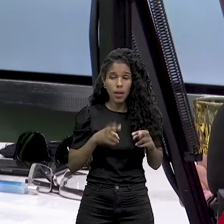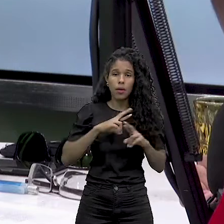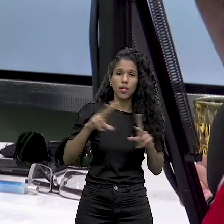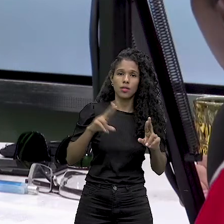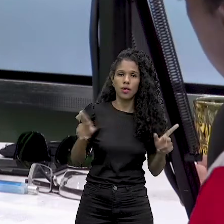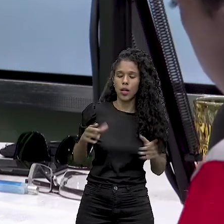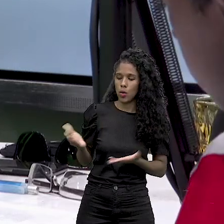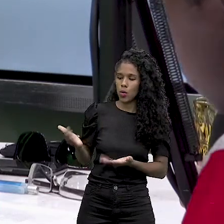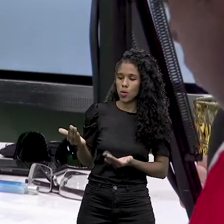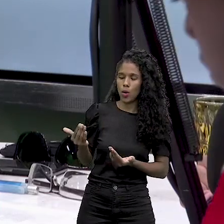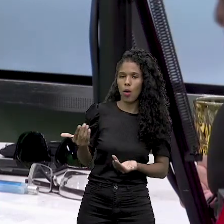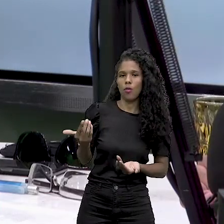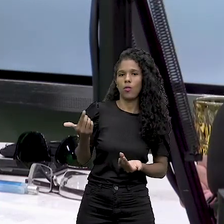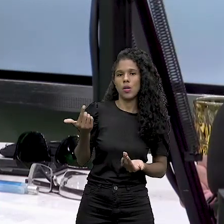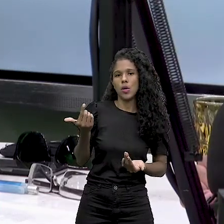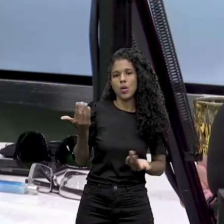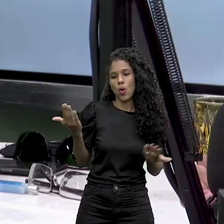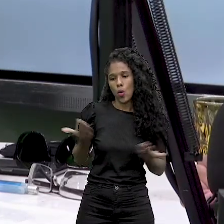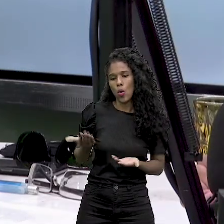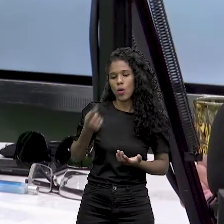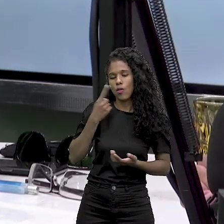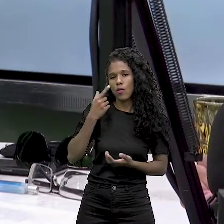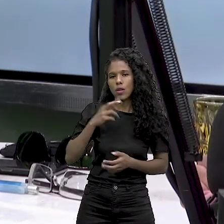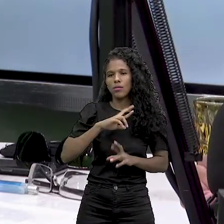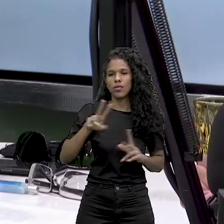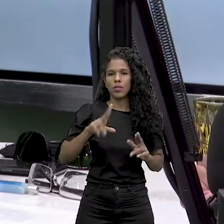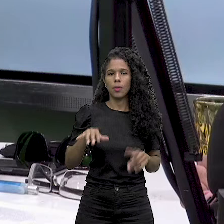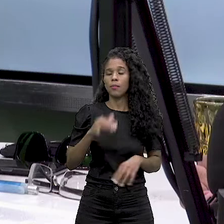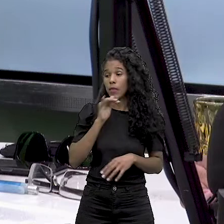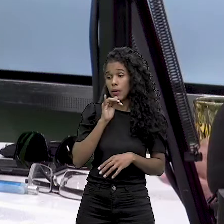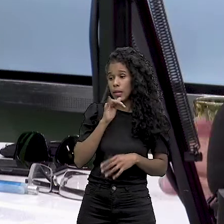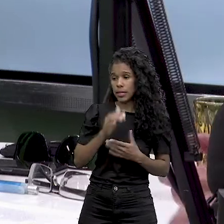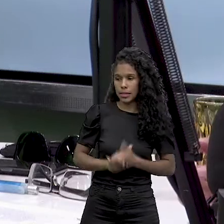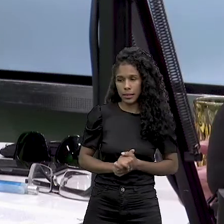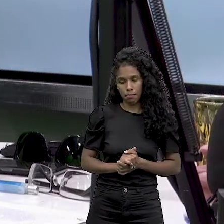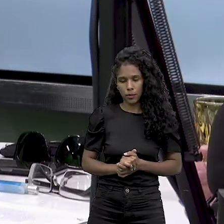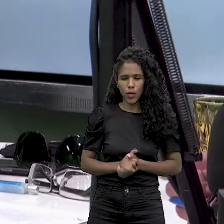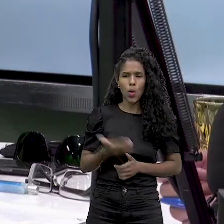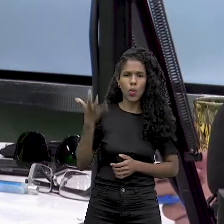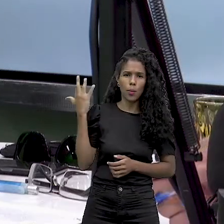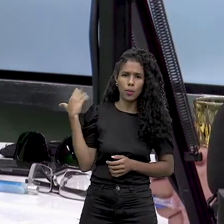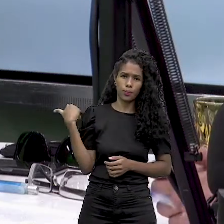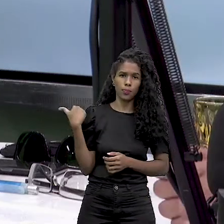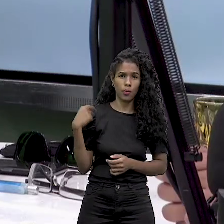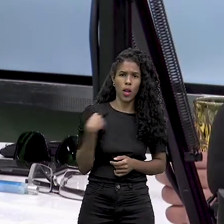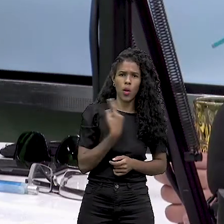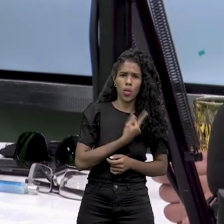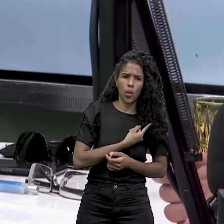quando você precisava de informação, você ia lá naquela informação que você decorou, né? E buscava ela